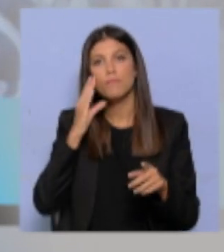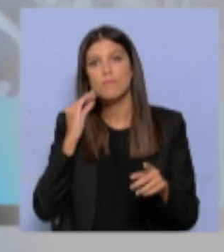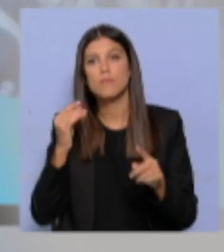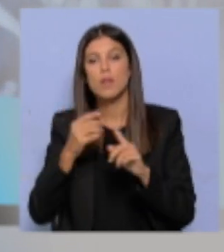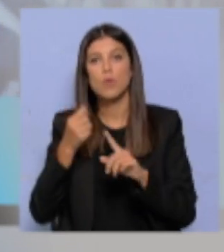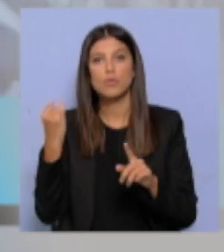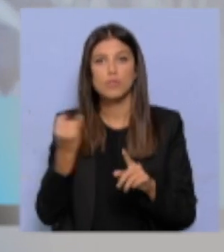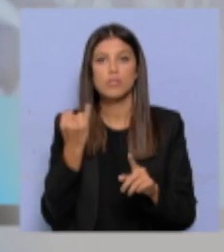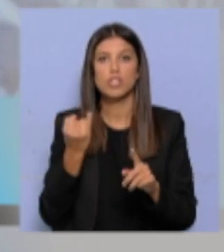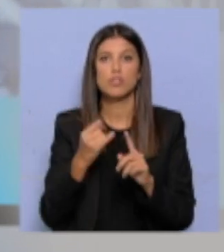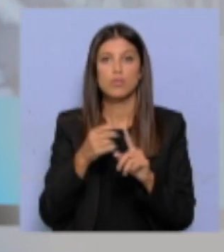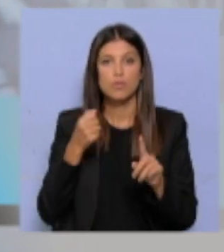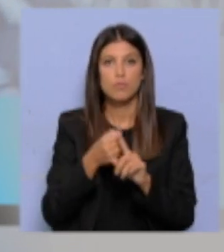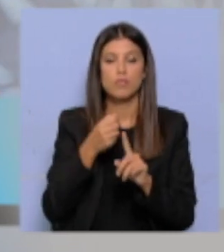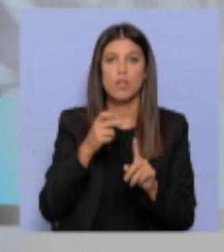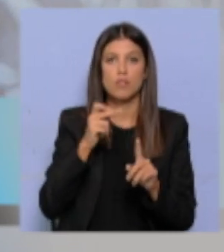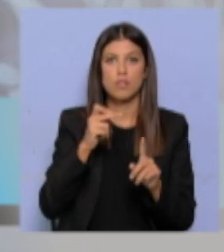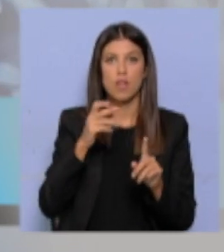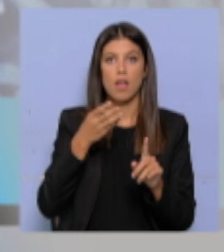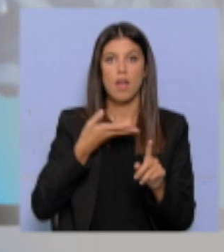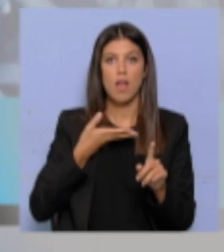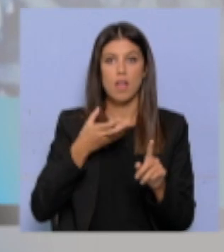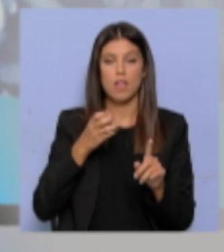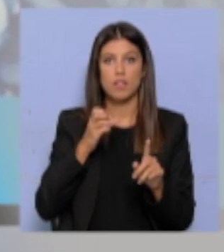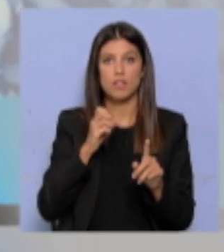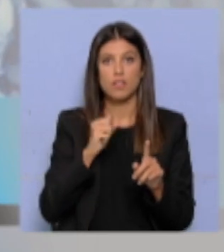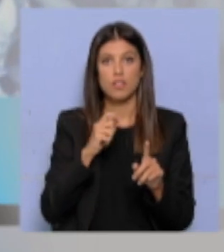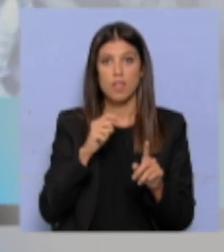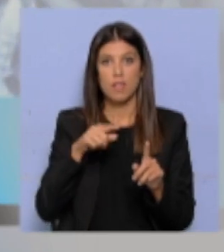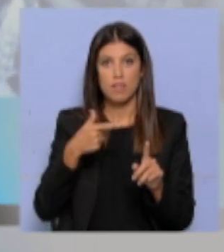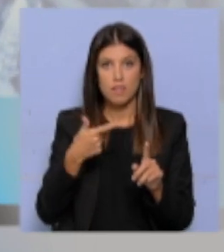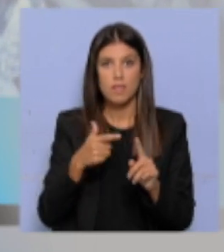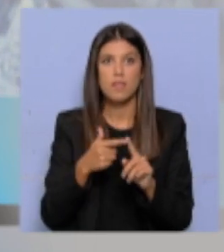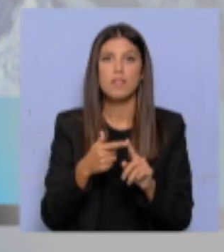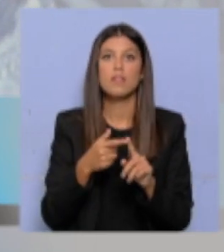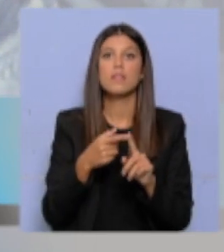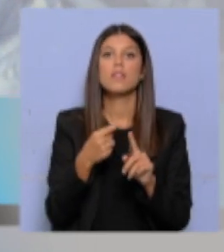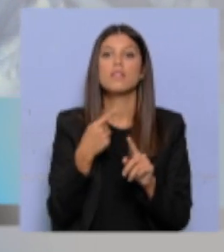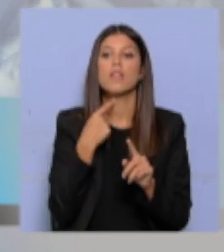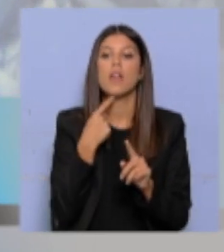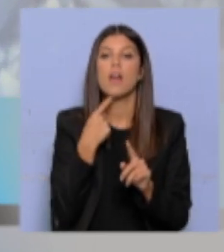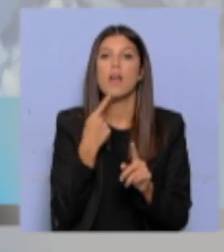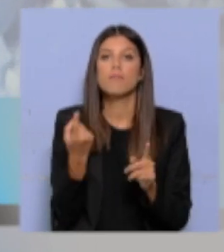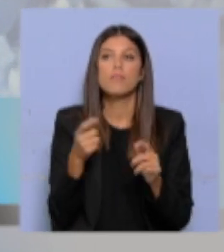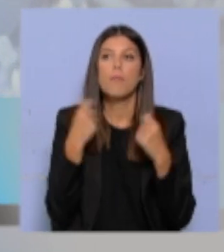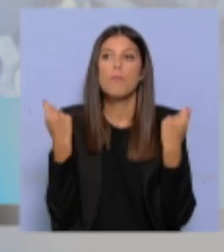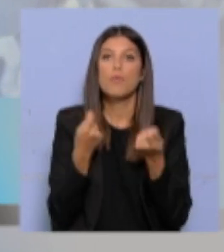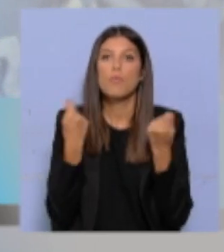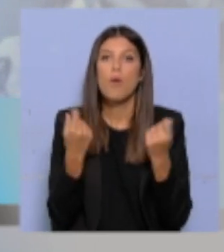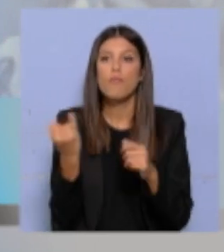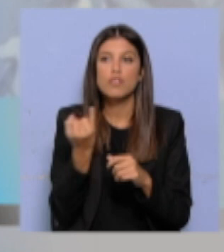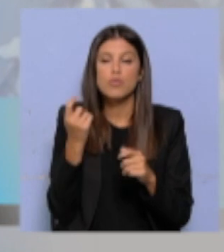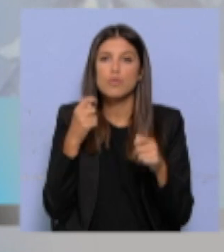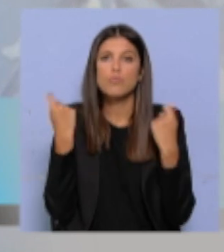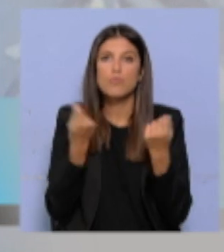Adjentes, também a sua vertente dos Animag, da animação missionária, vão promovendo